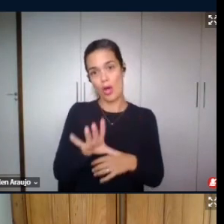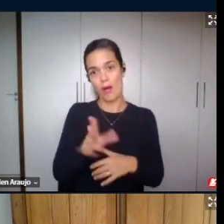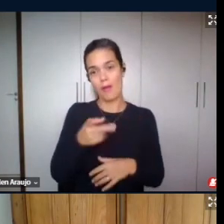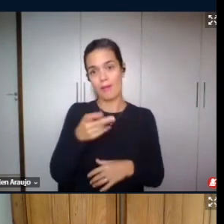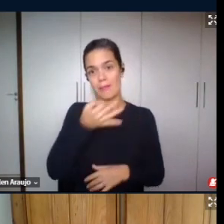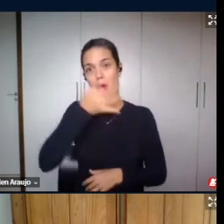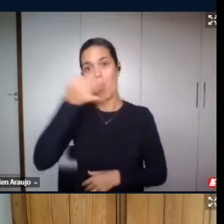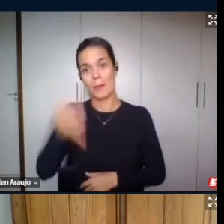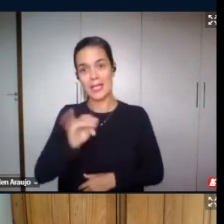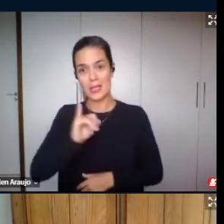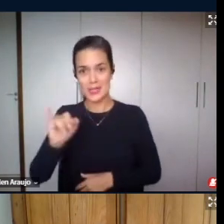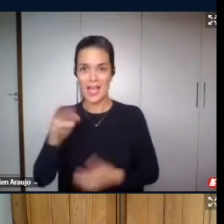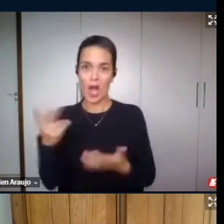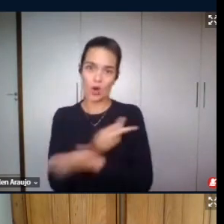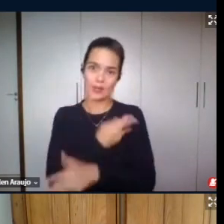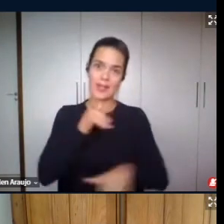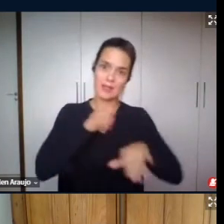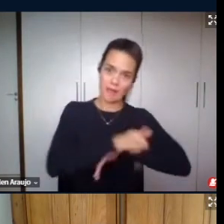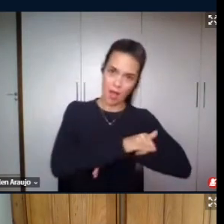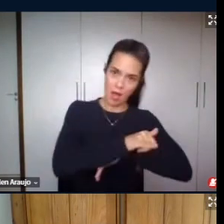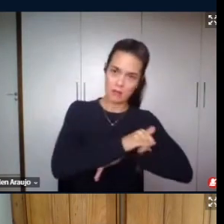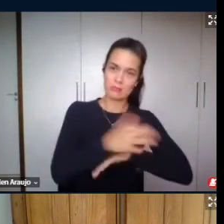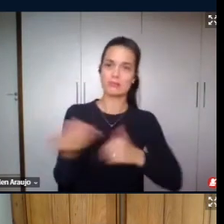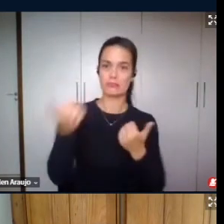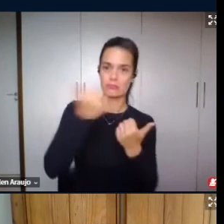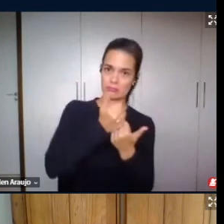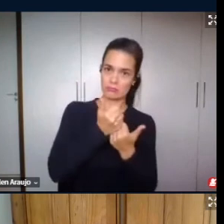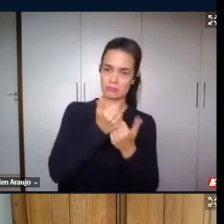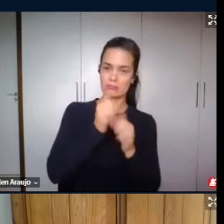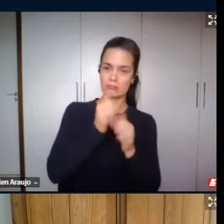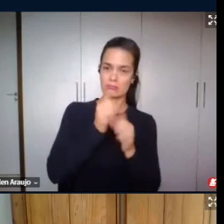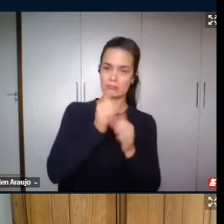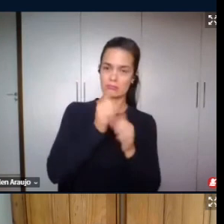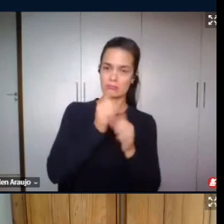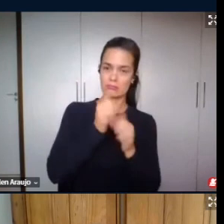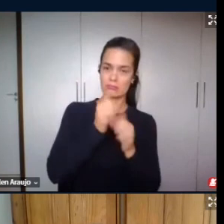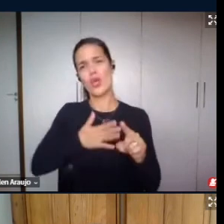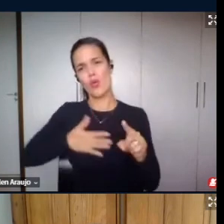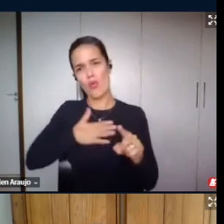membro da banca não participa, mas eu gosto